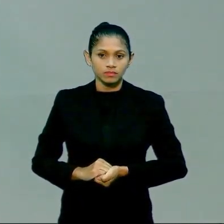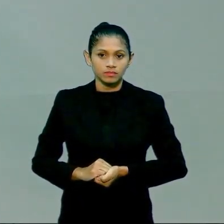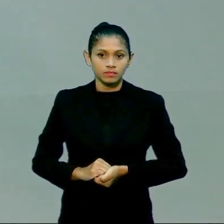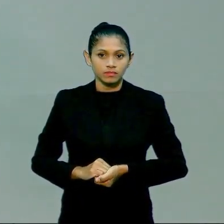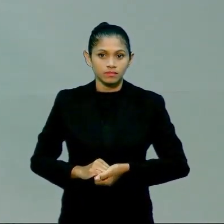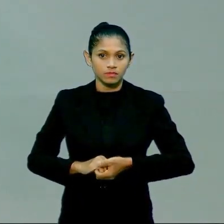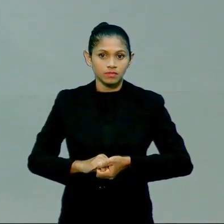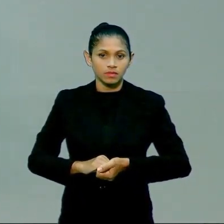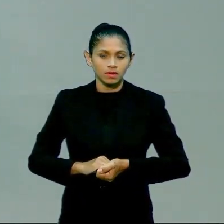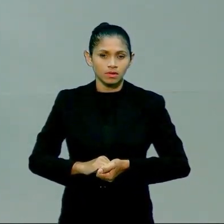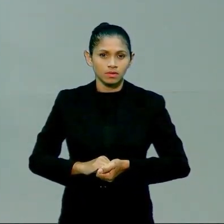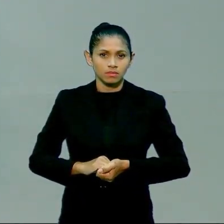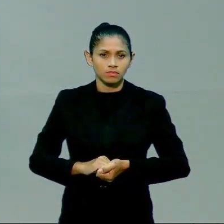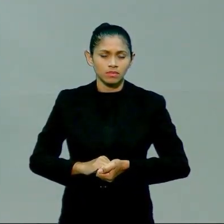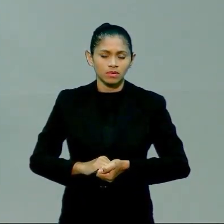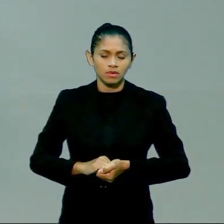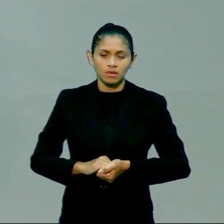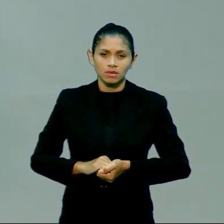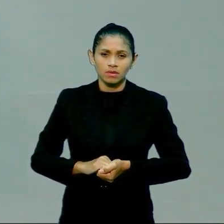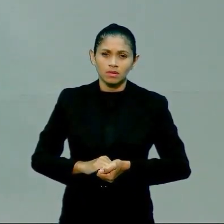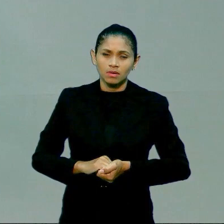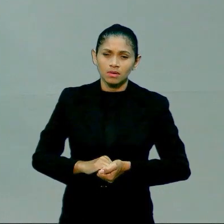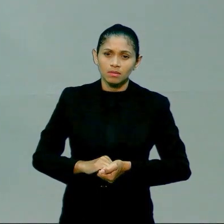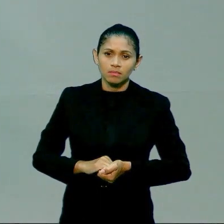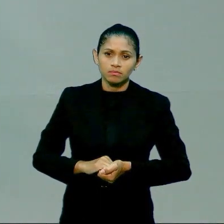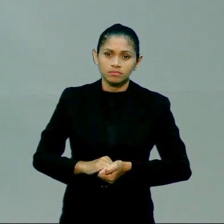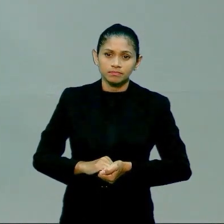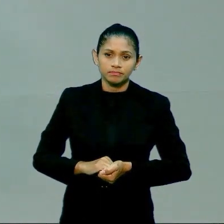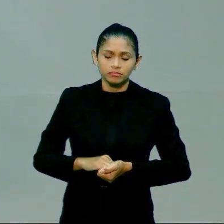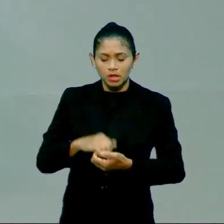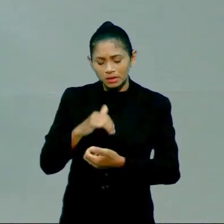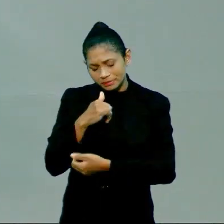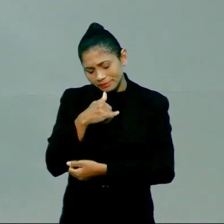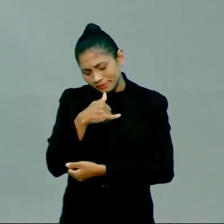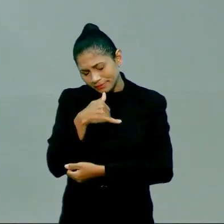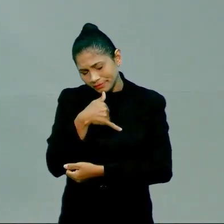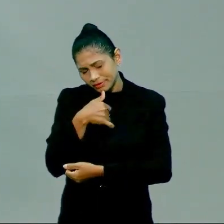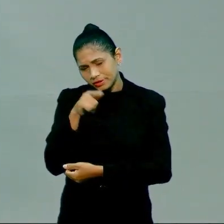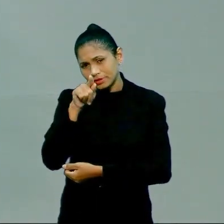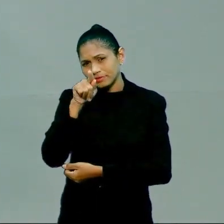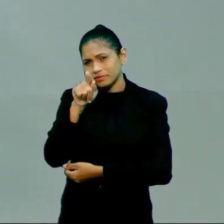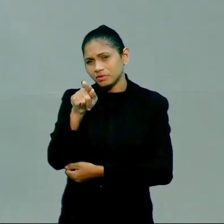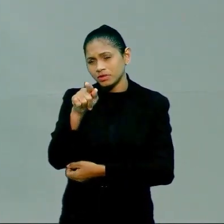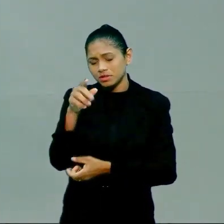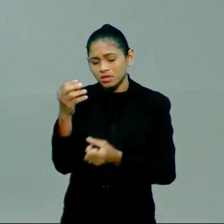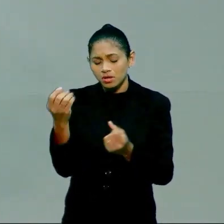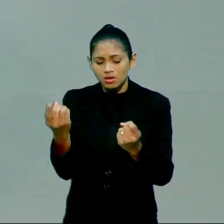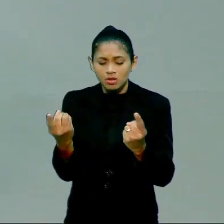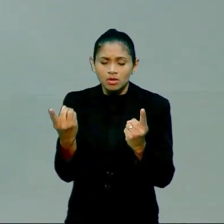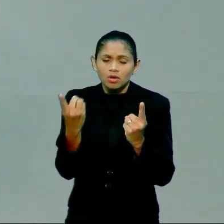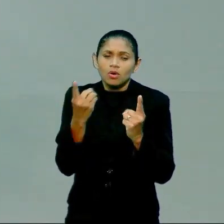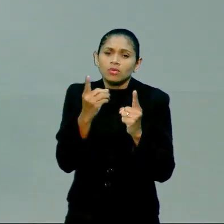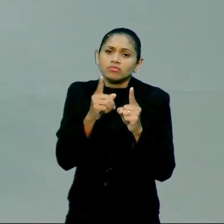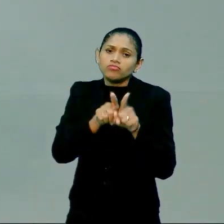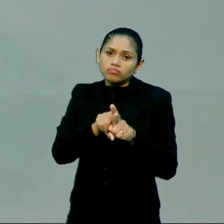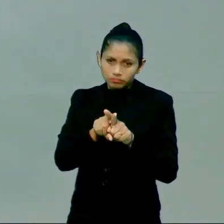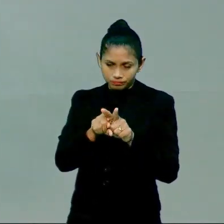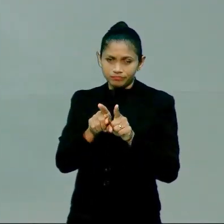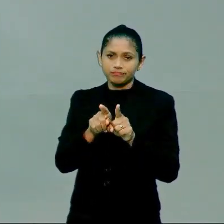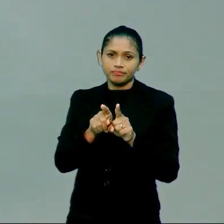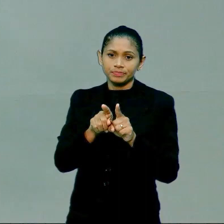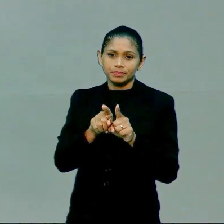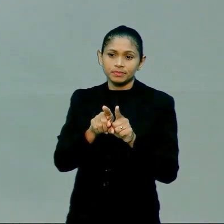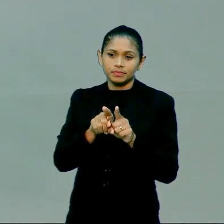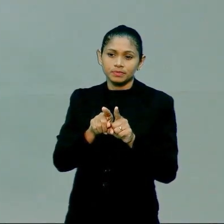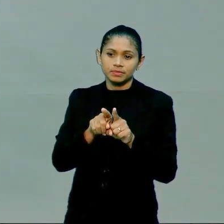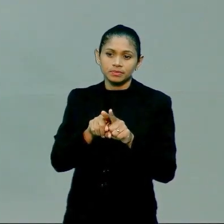uma pena que você não esteja comigo, né? Eu lamento muito isso. Então, continuando, ó, quando miro ele